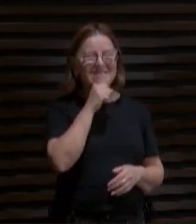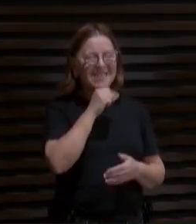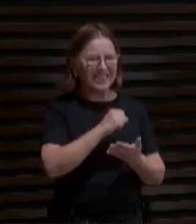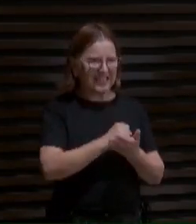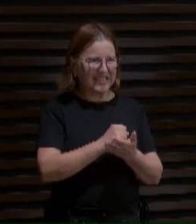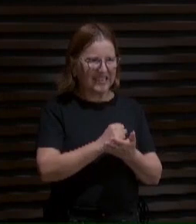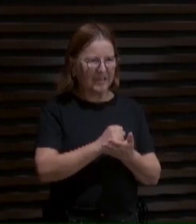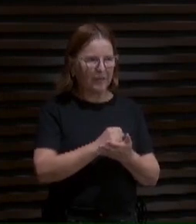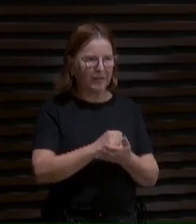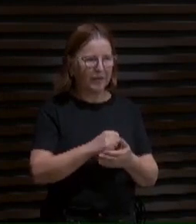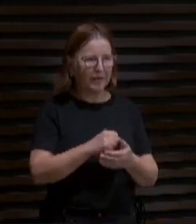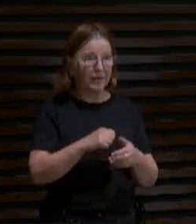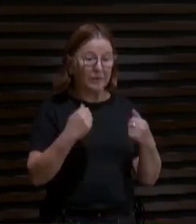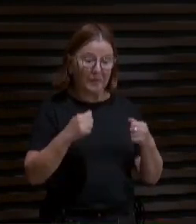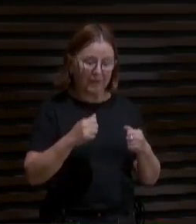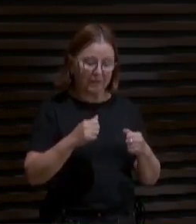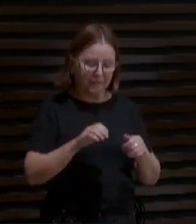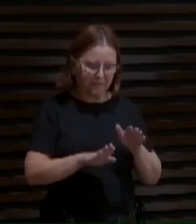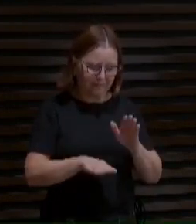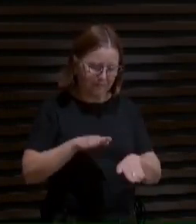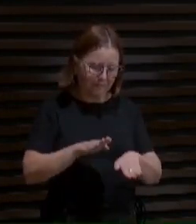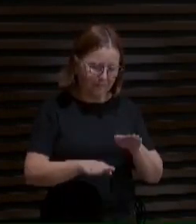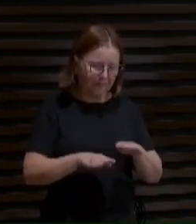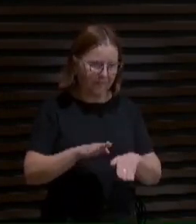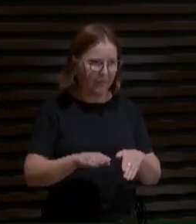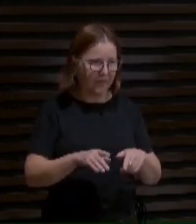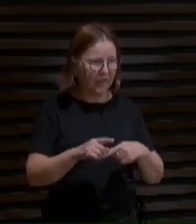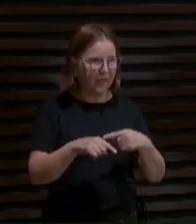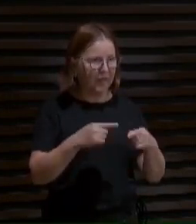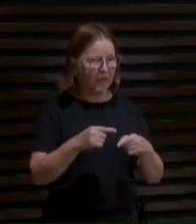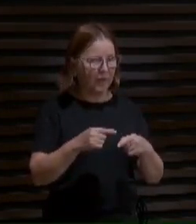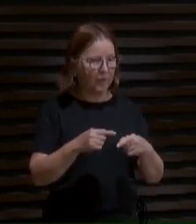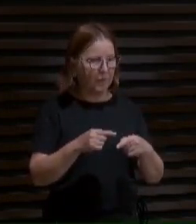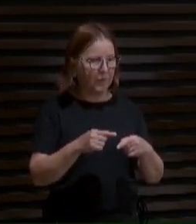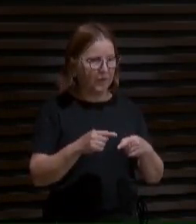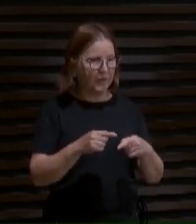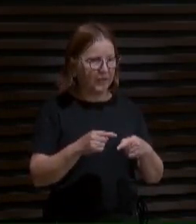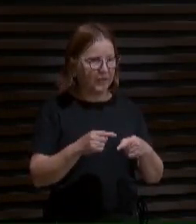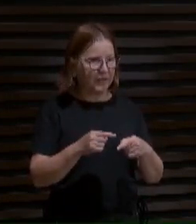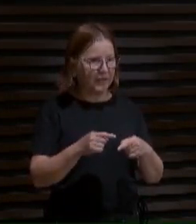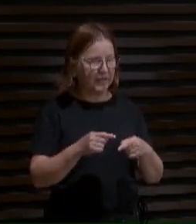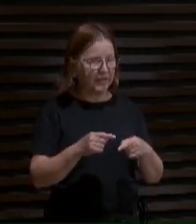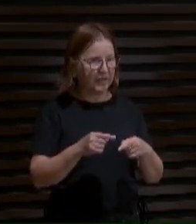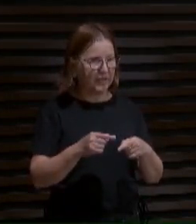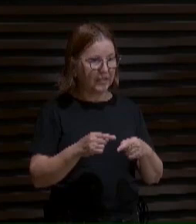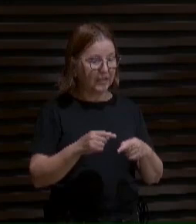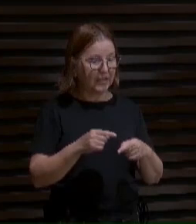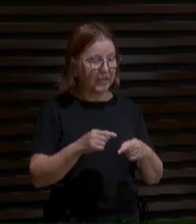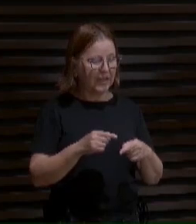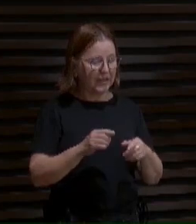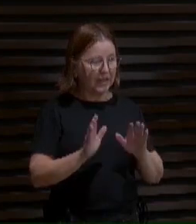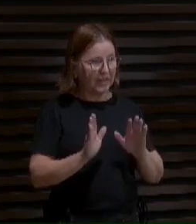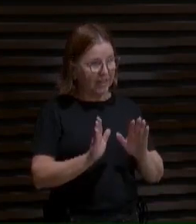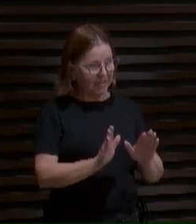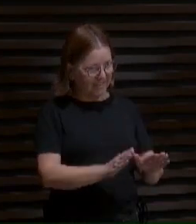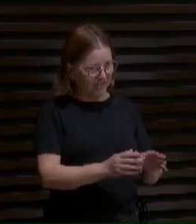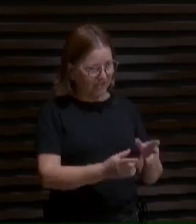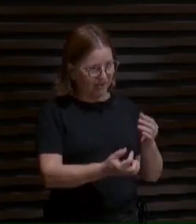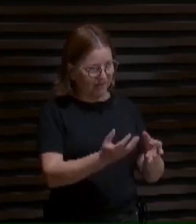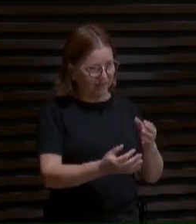pisar. Depois tinha que começar a fermentação, tinha que tirar a casca. Depois tinha que